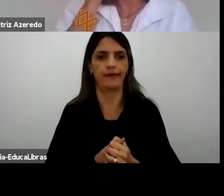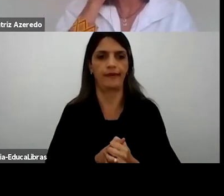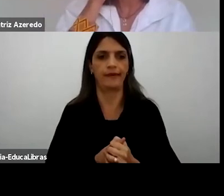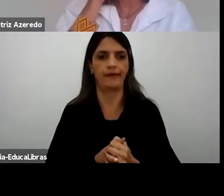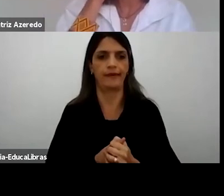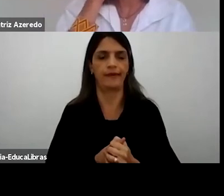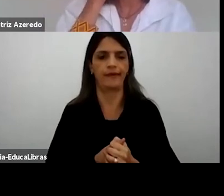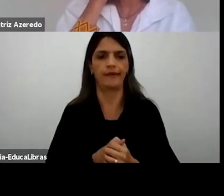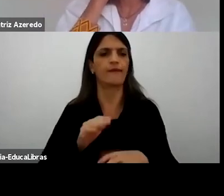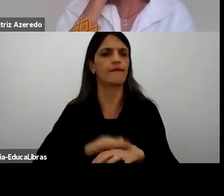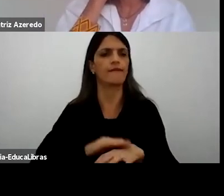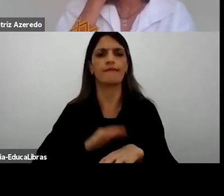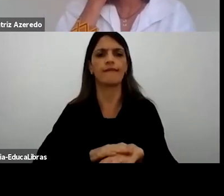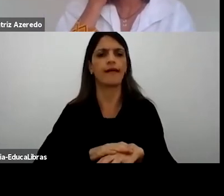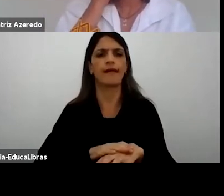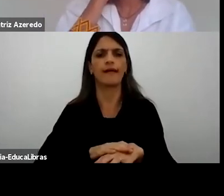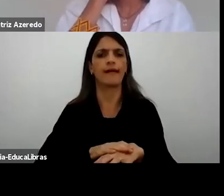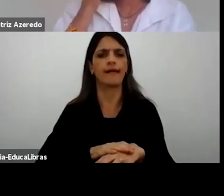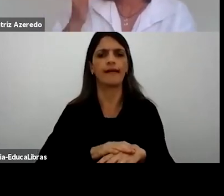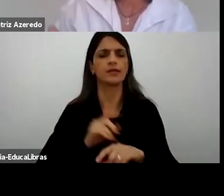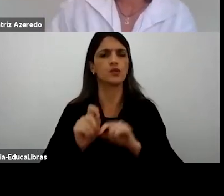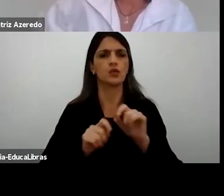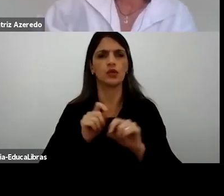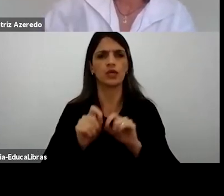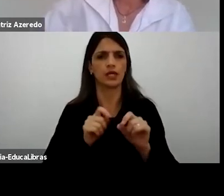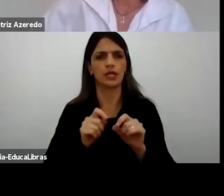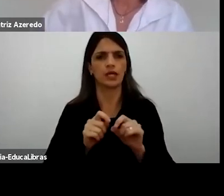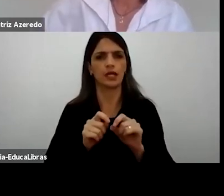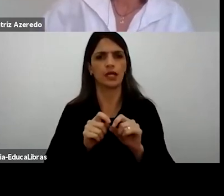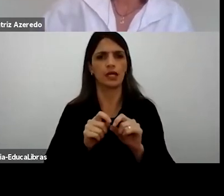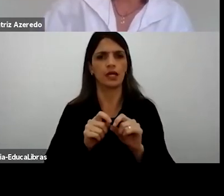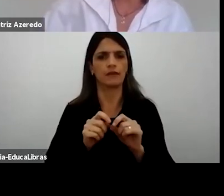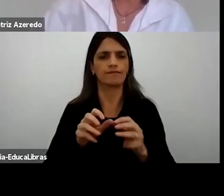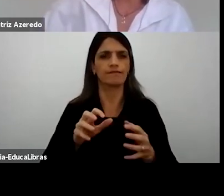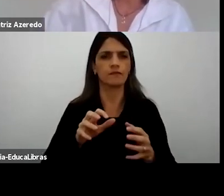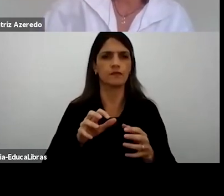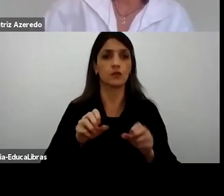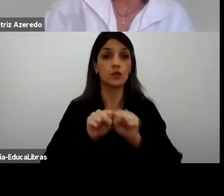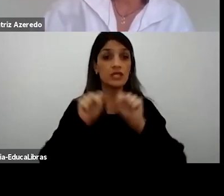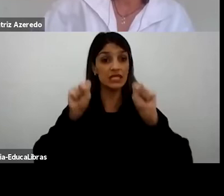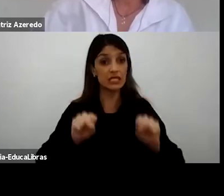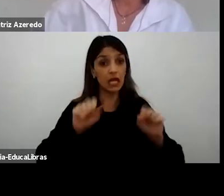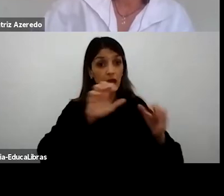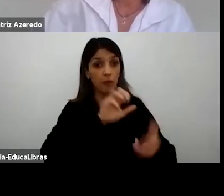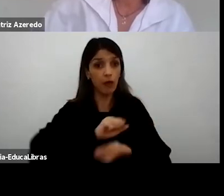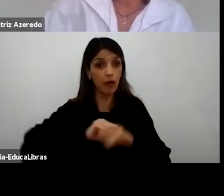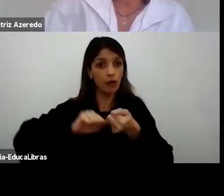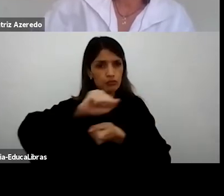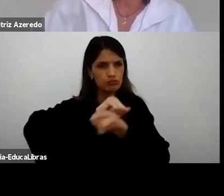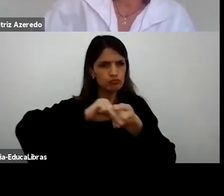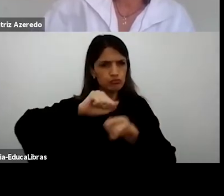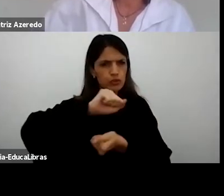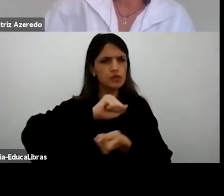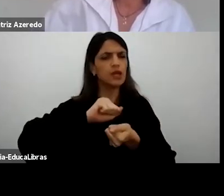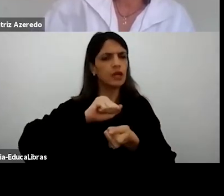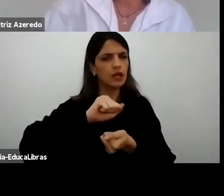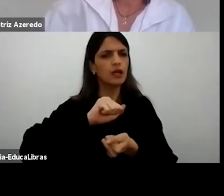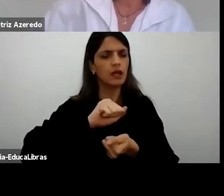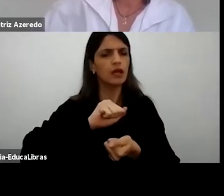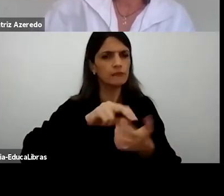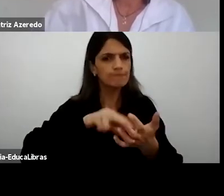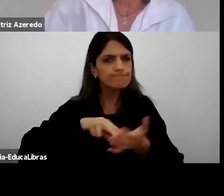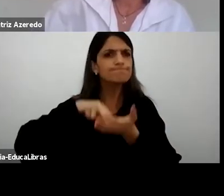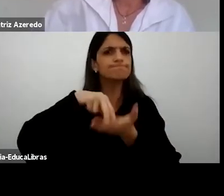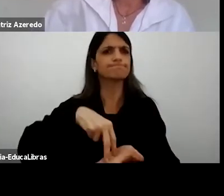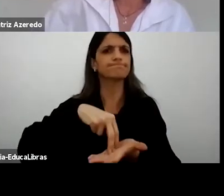gente faz, de uma certa forma, sustenta o sistema injusto que a gente criou, eu acho que esse é um